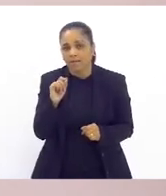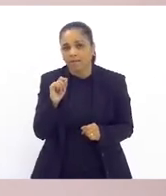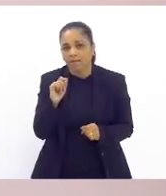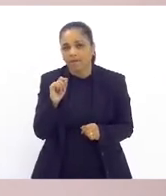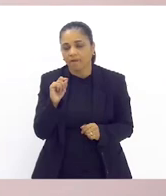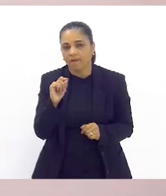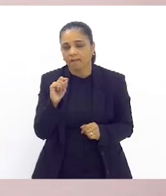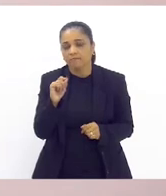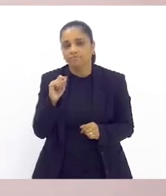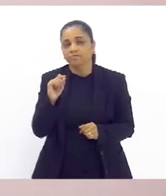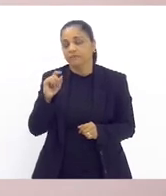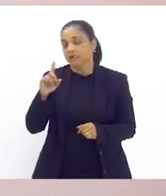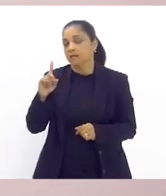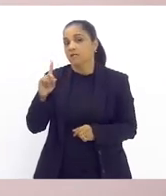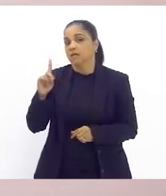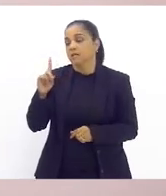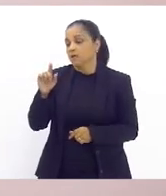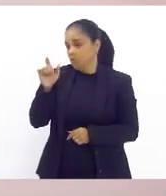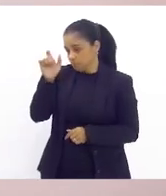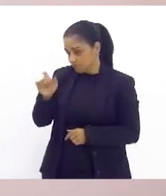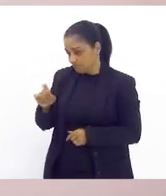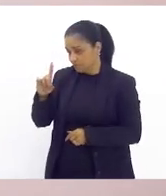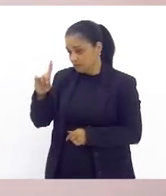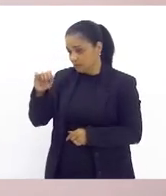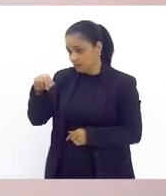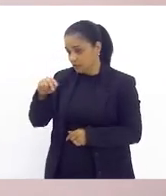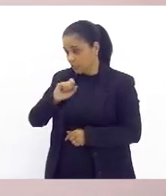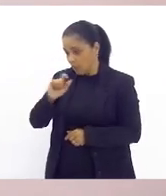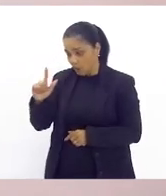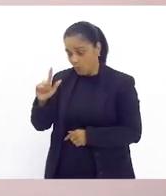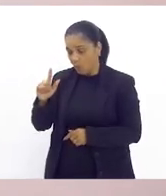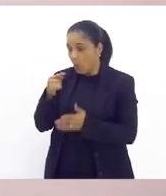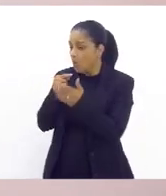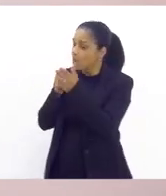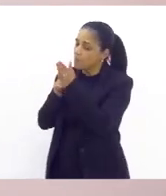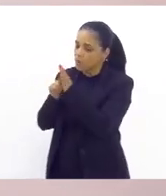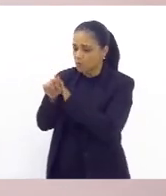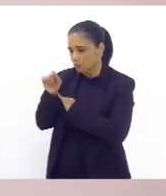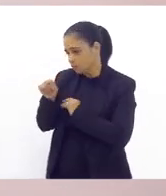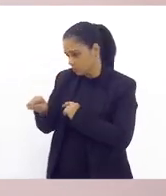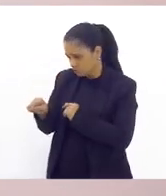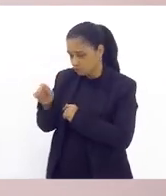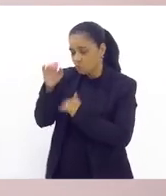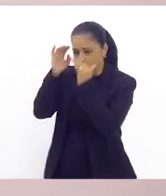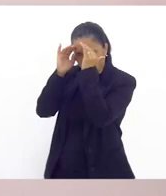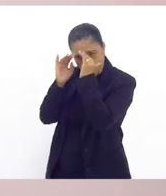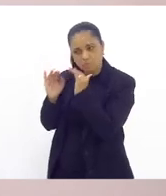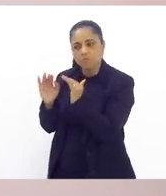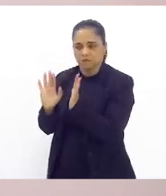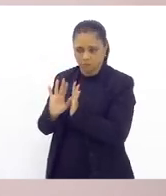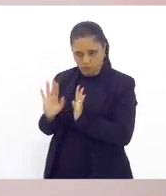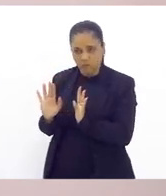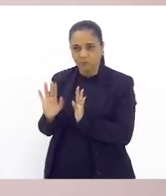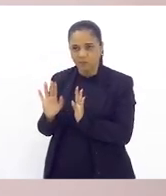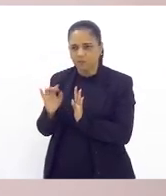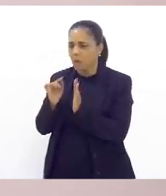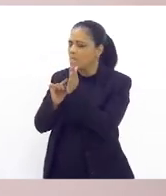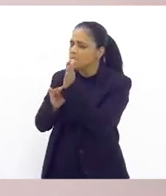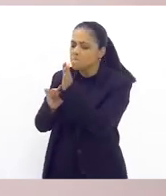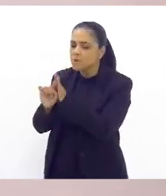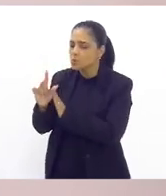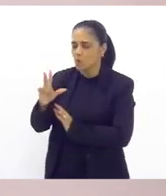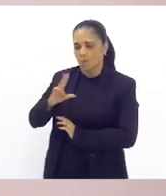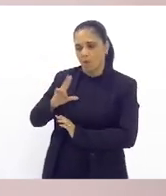Sou Daniel Mendonça faça essa pergunta a vossa excelência com todo respeito e não é uma pergunta pessoal